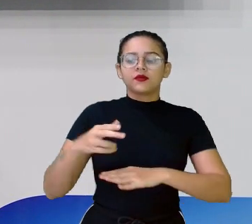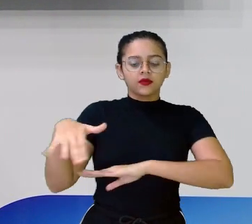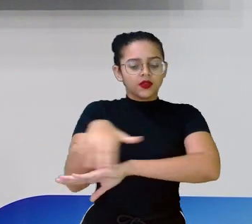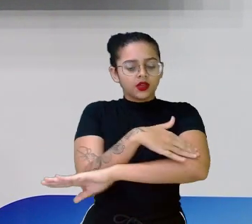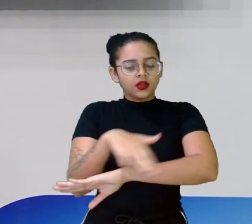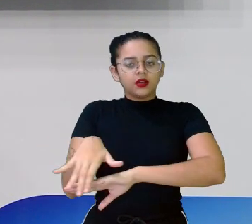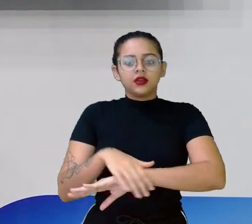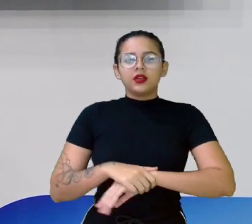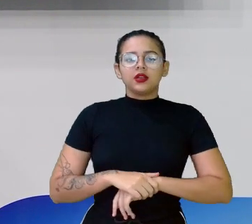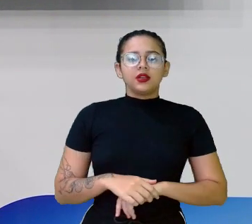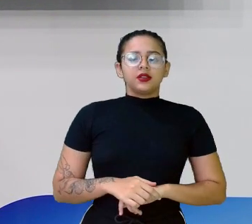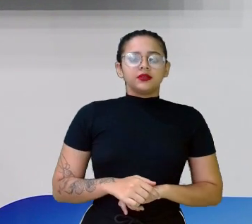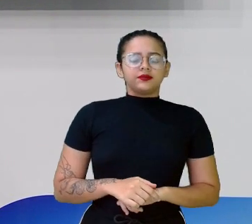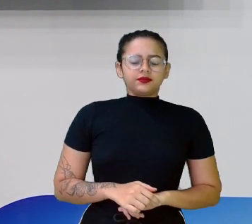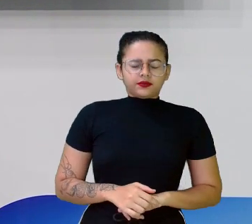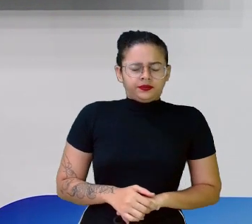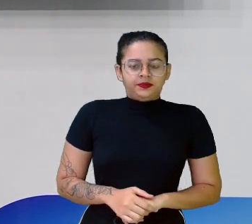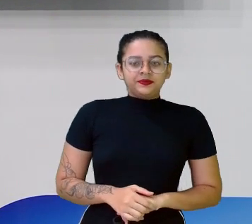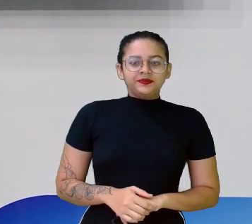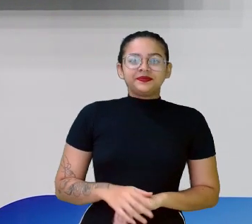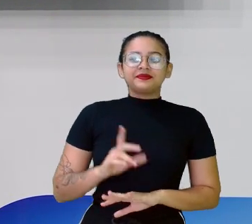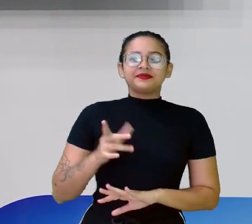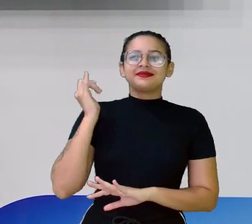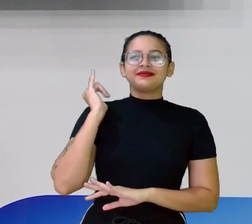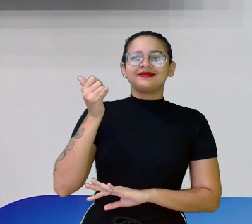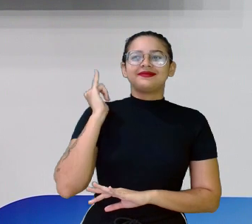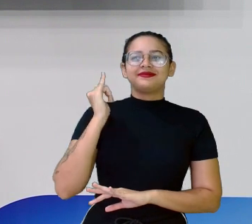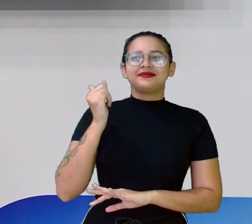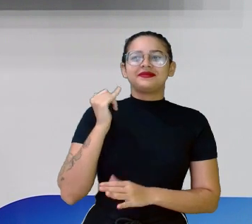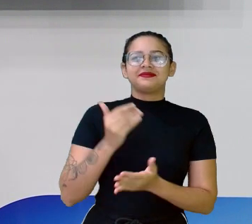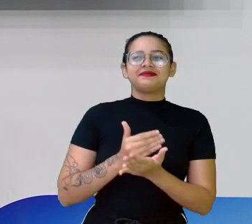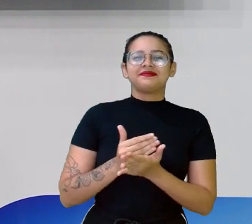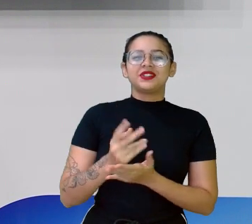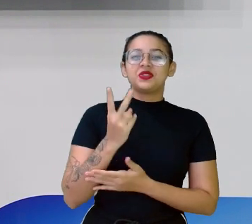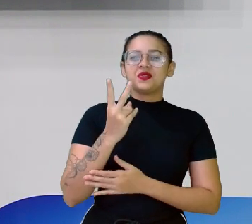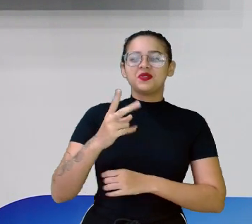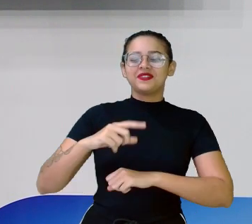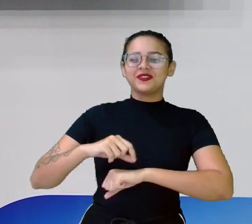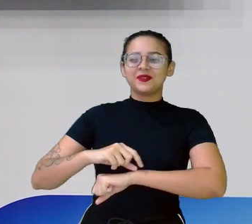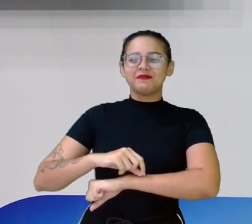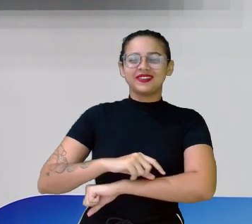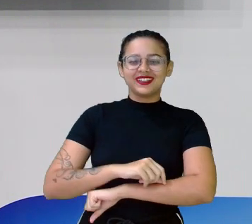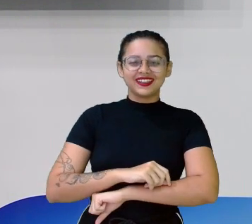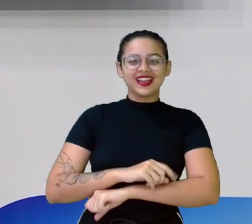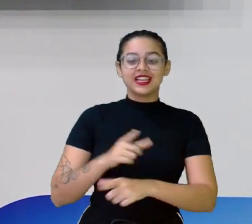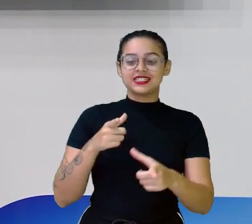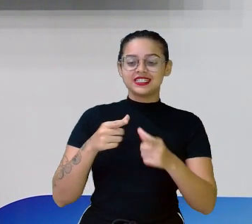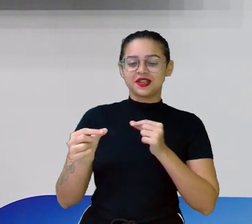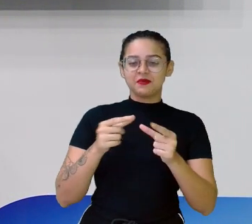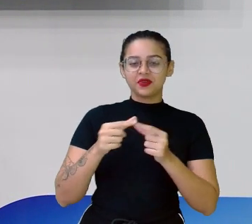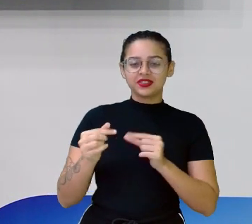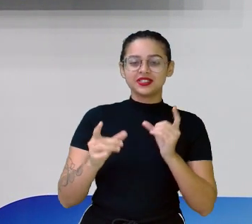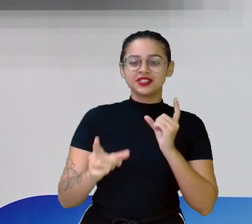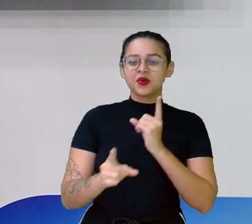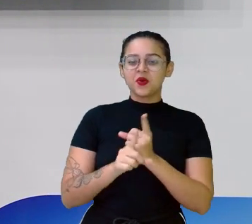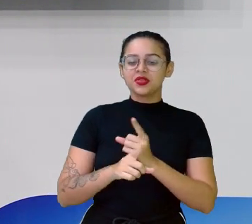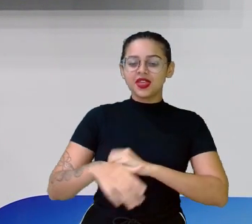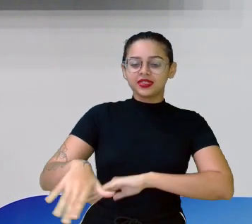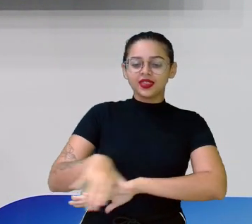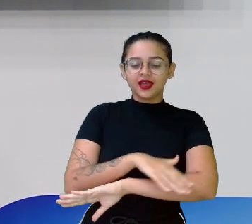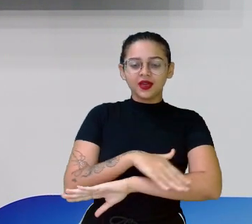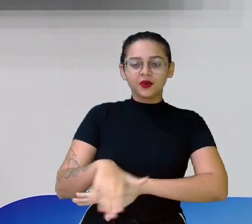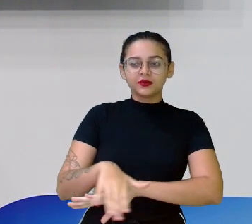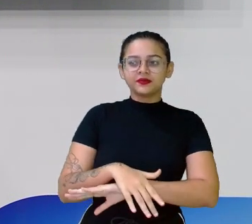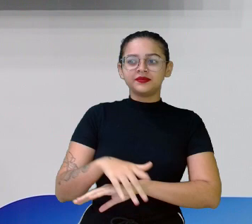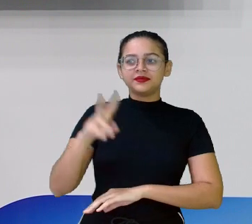tempo aí não fala, então veja, é uma narrativa, começa com o narrador, ó. 2 formigas japonesas se encontraram no meio da rua. Lembra